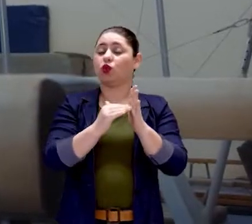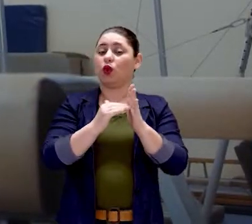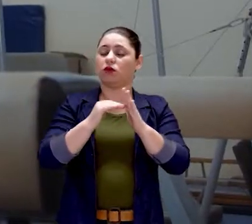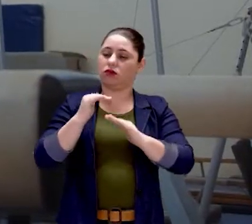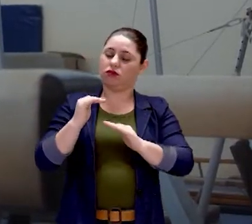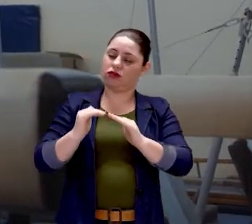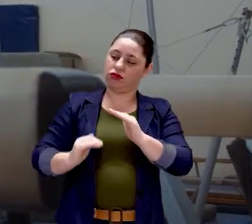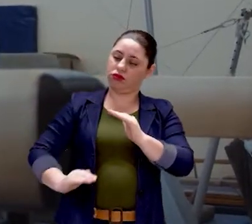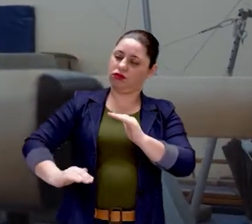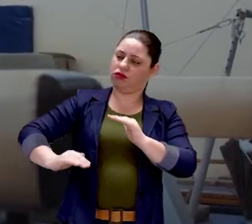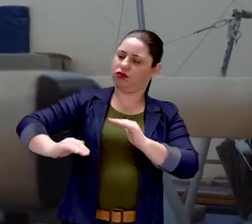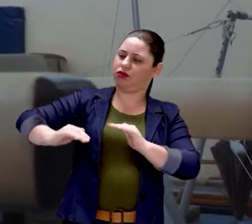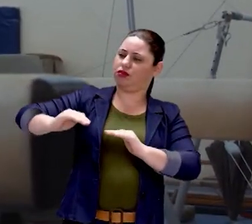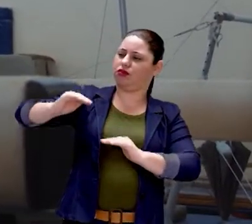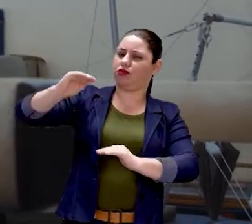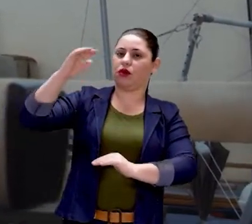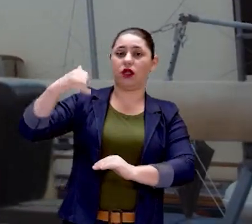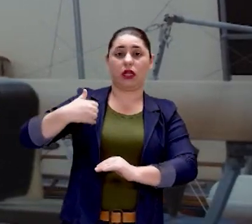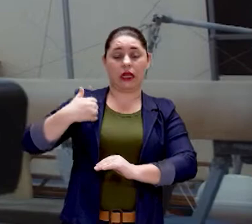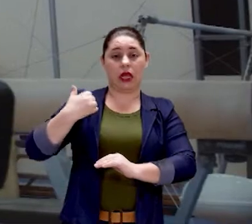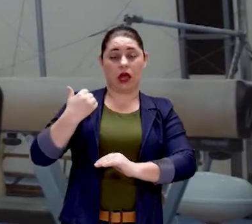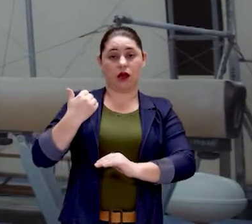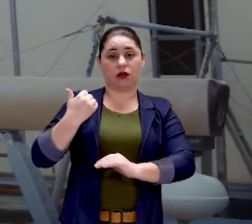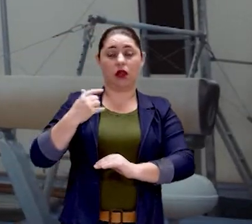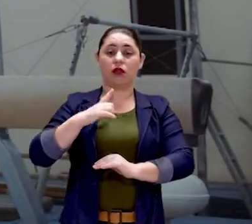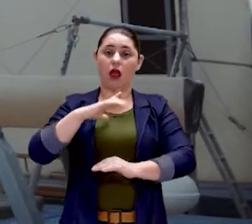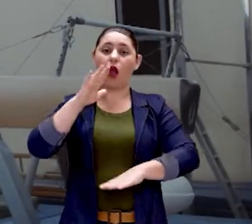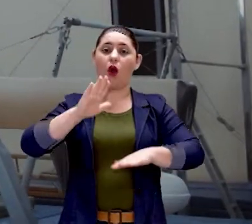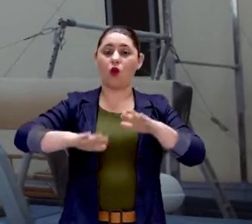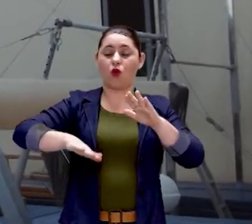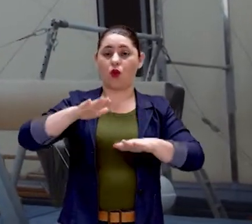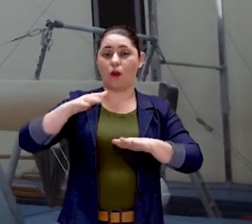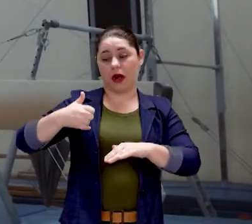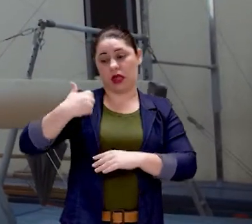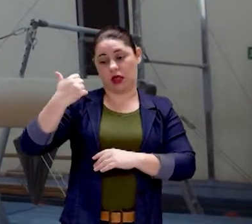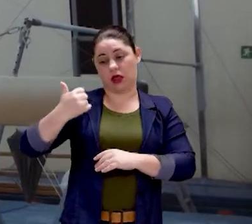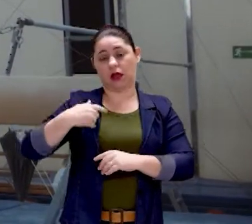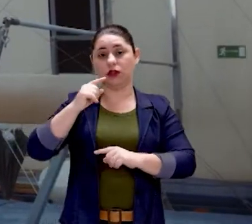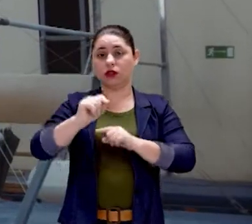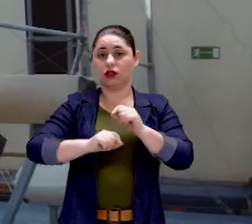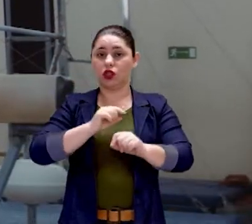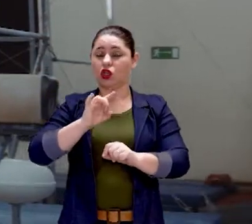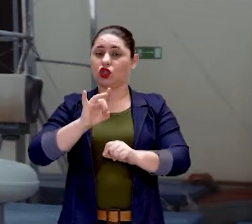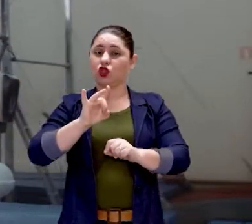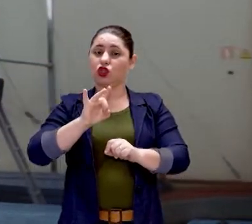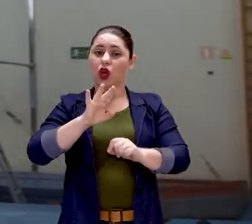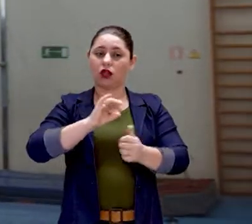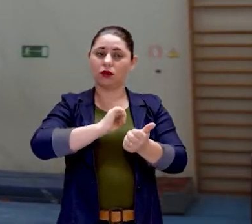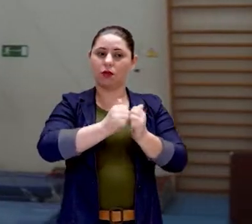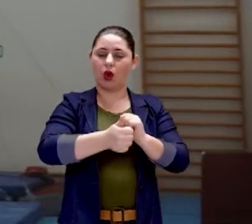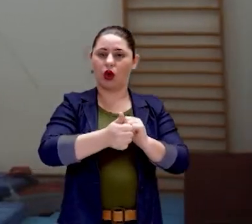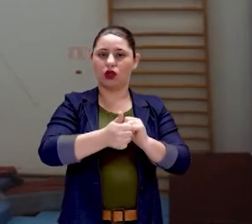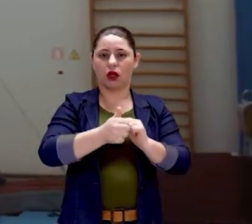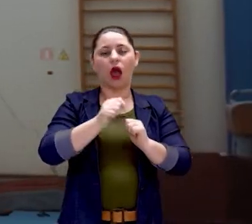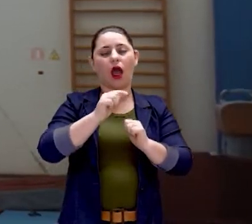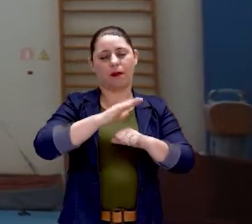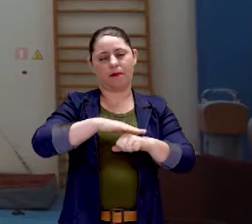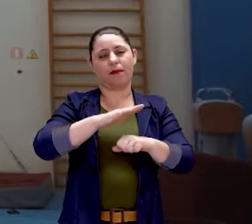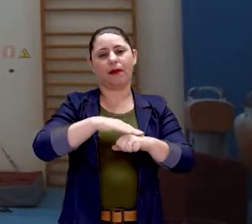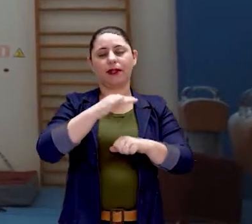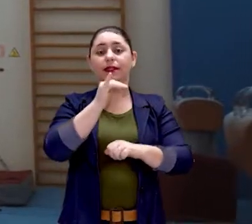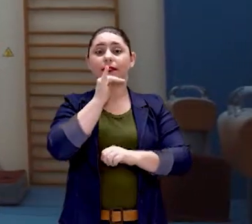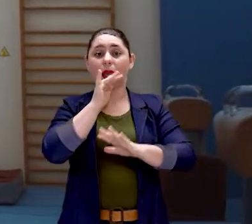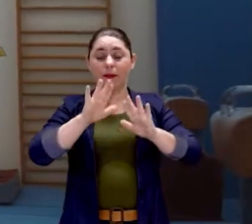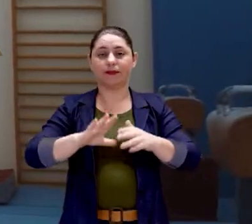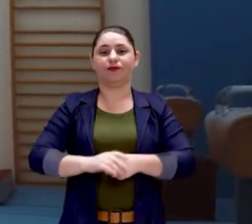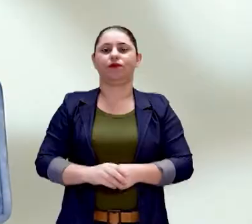o crescimento da criança, toda a faixa etária. Tem algumas faixas etárias que alguns tipos de esportes são mais indicados.